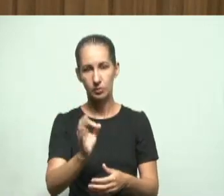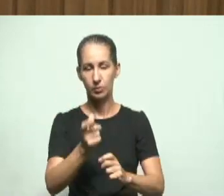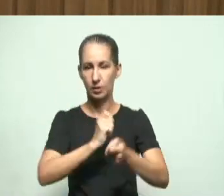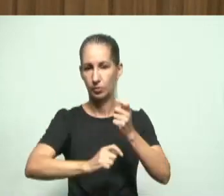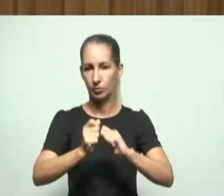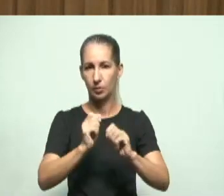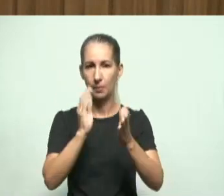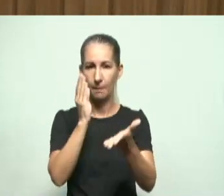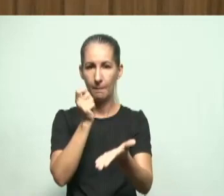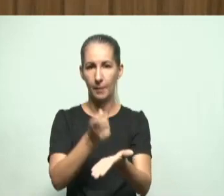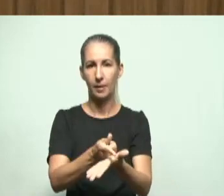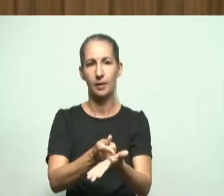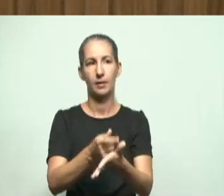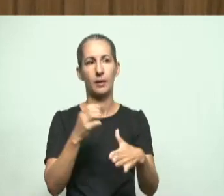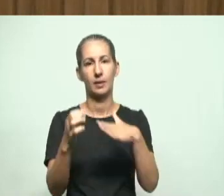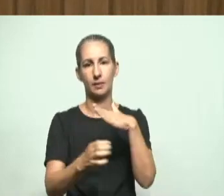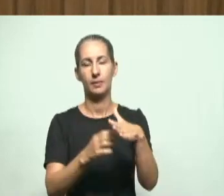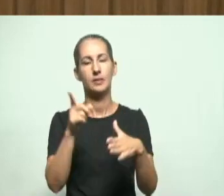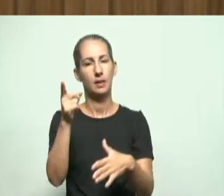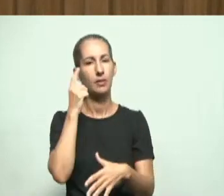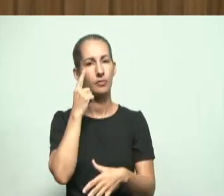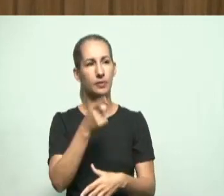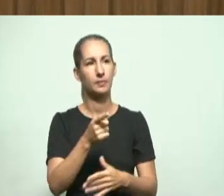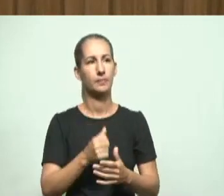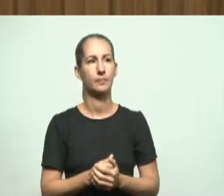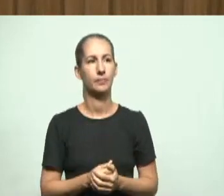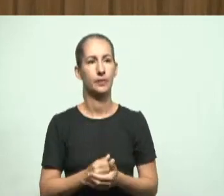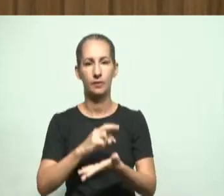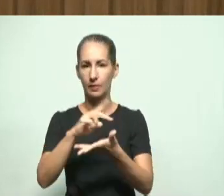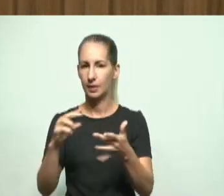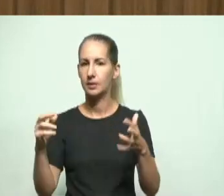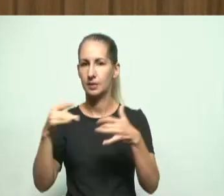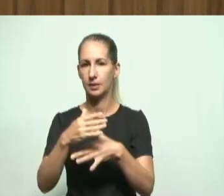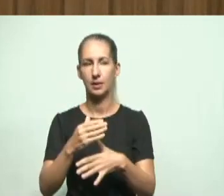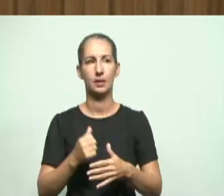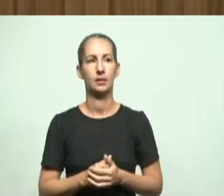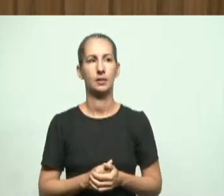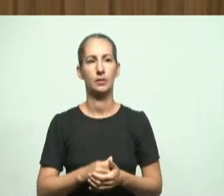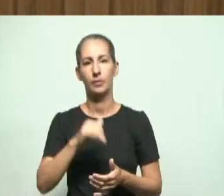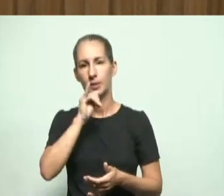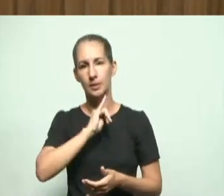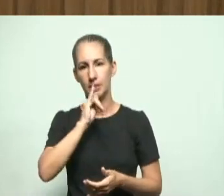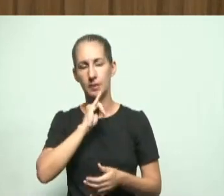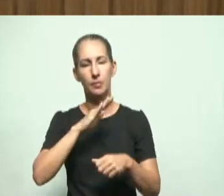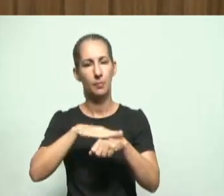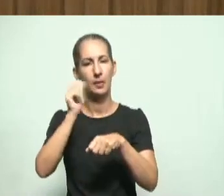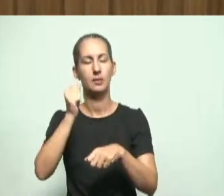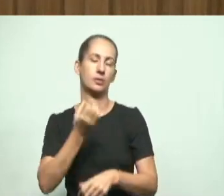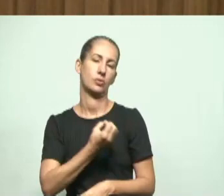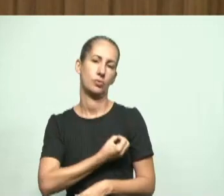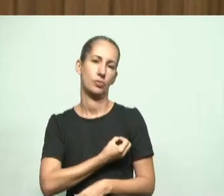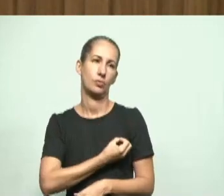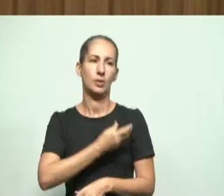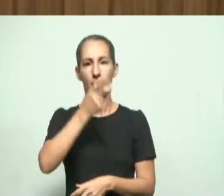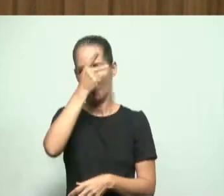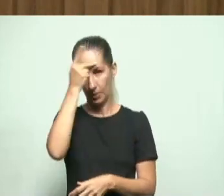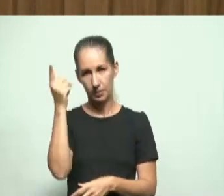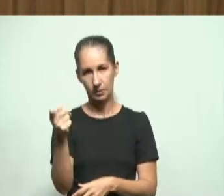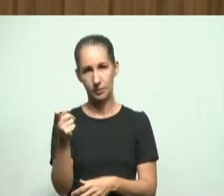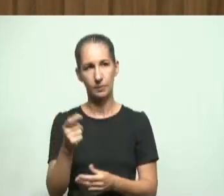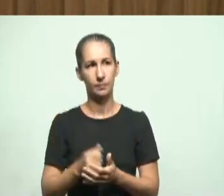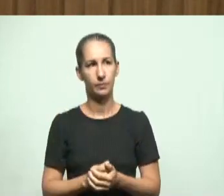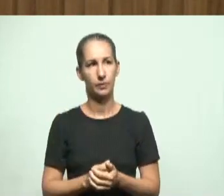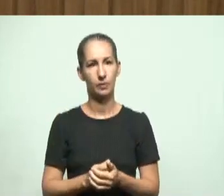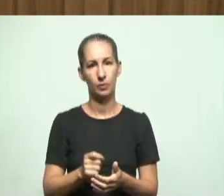Hoje é paga a empresa lá, eu visitei lá. Já visitei várias cidades, mas o exemplo maior de quantidade de população é lá,